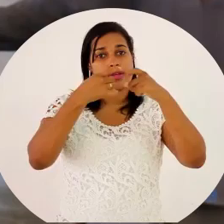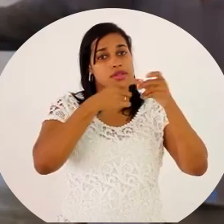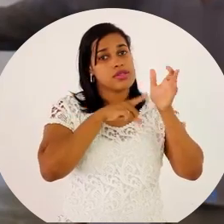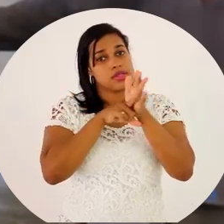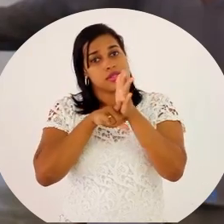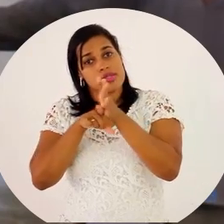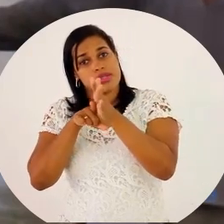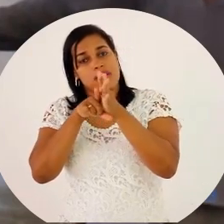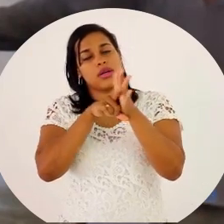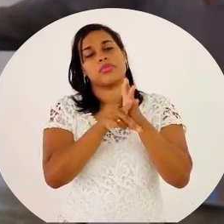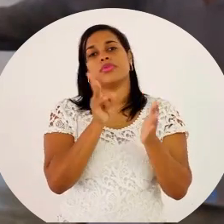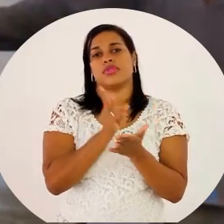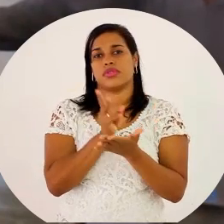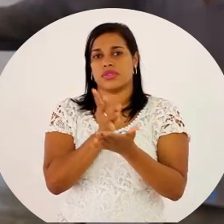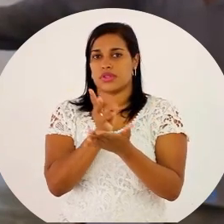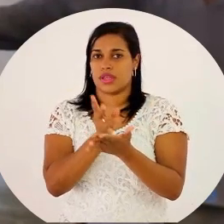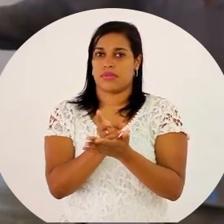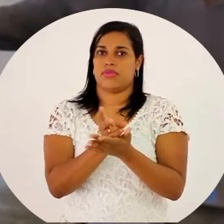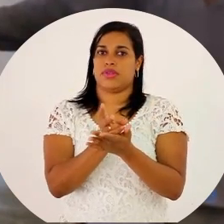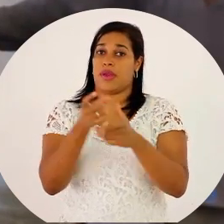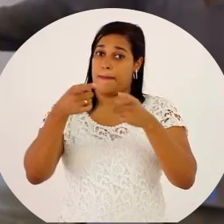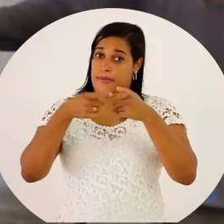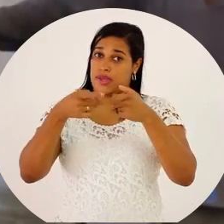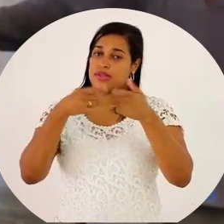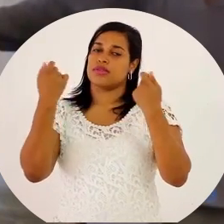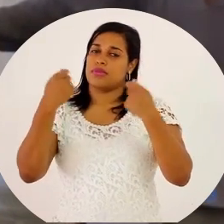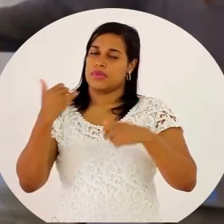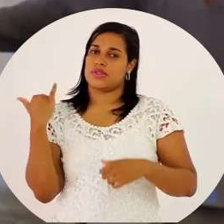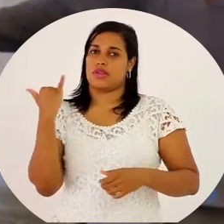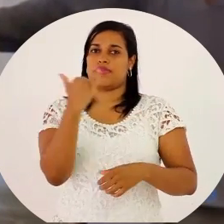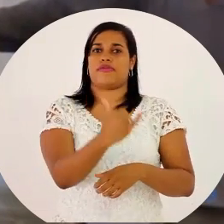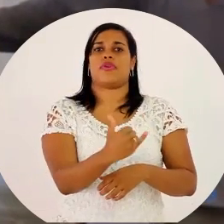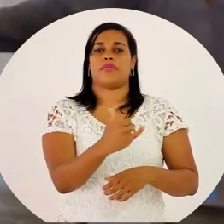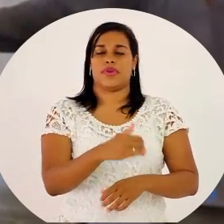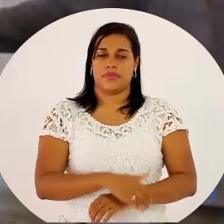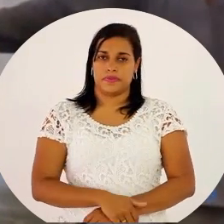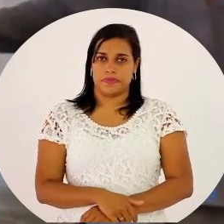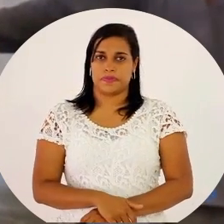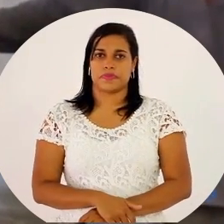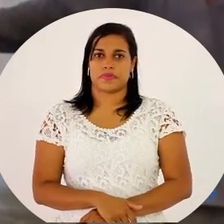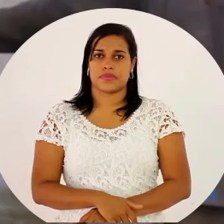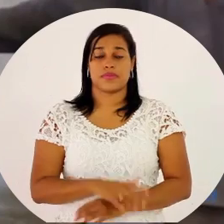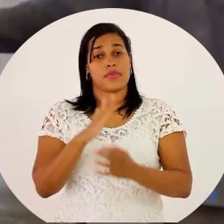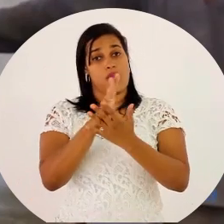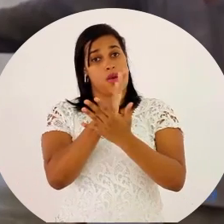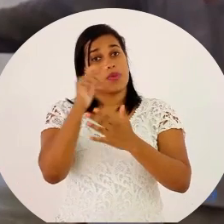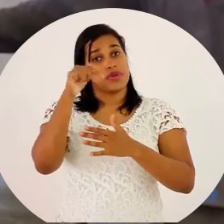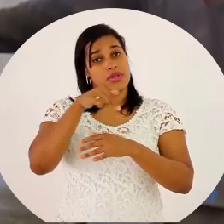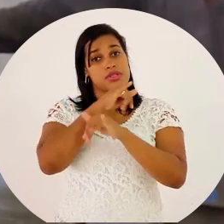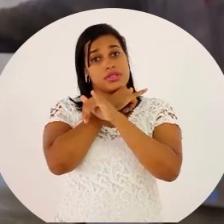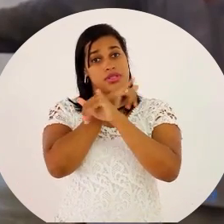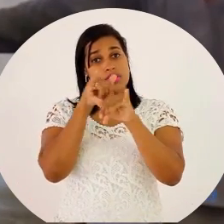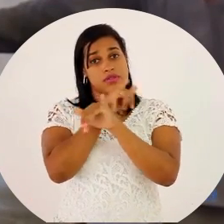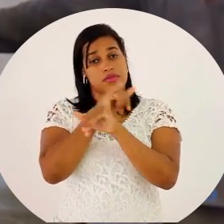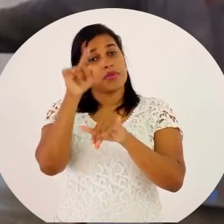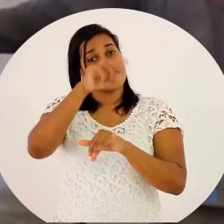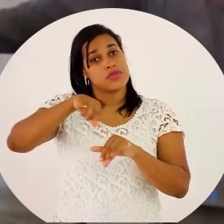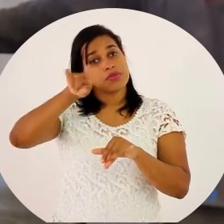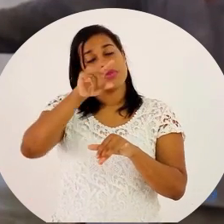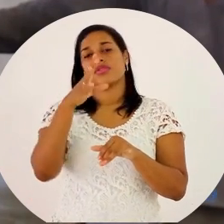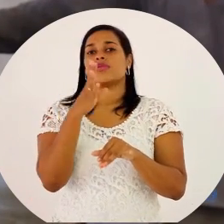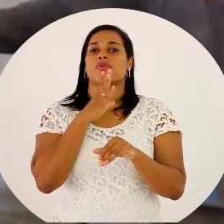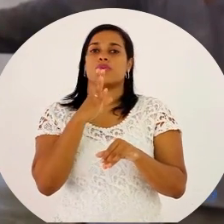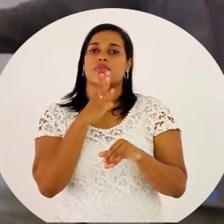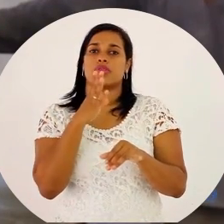de audiometria. Então isso a medicina passa para a gente também. Então são algumas dessas informações que você tem que ir a campo, você tem